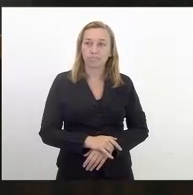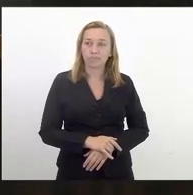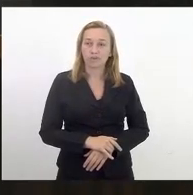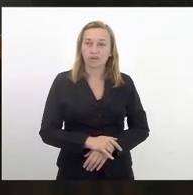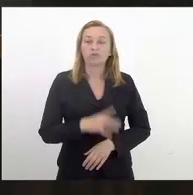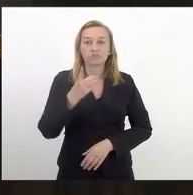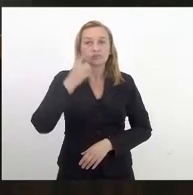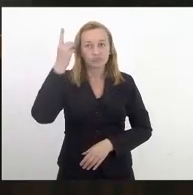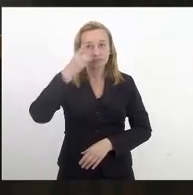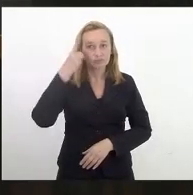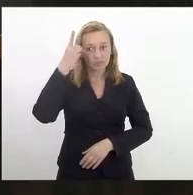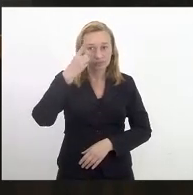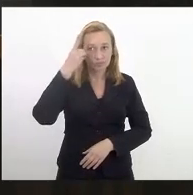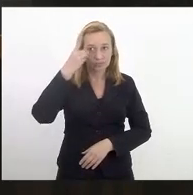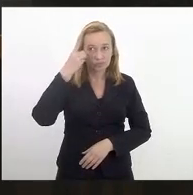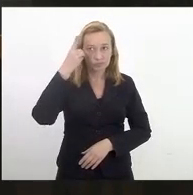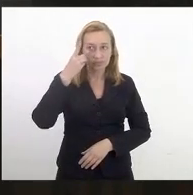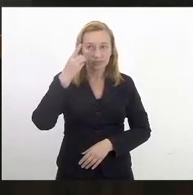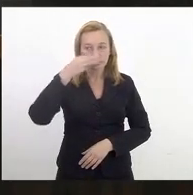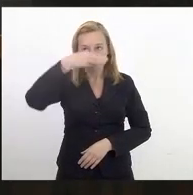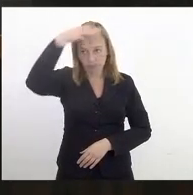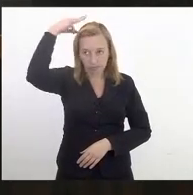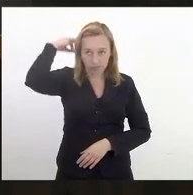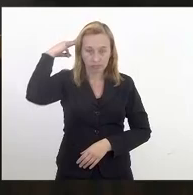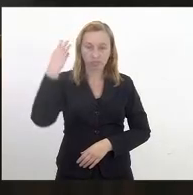deputado mas por favor